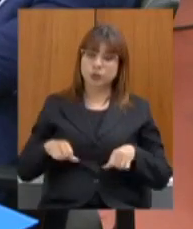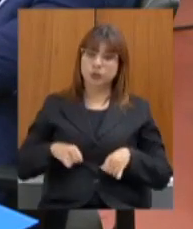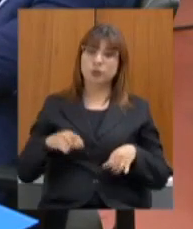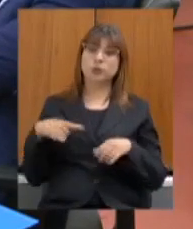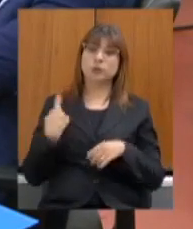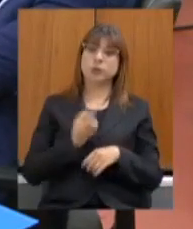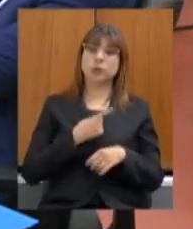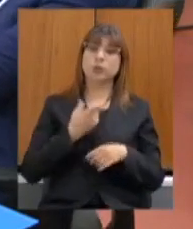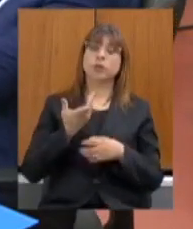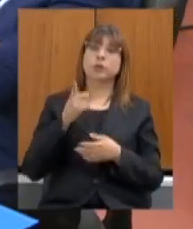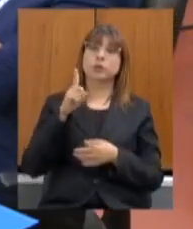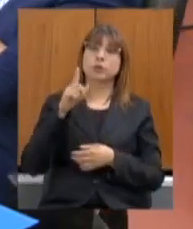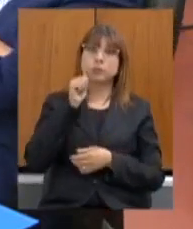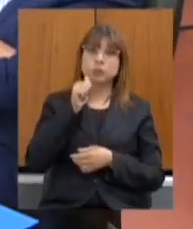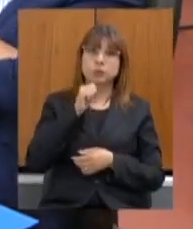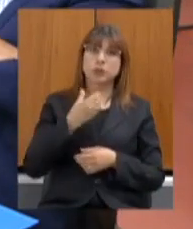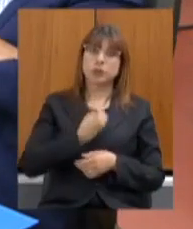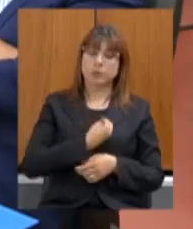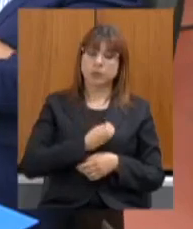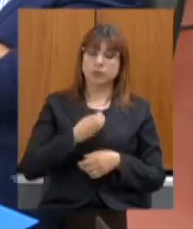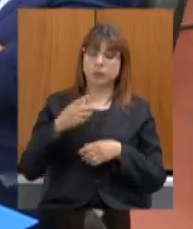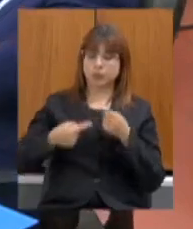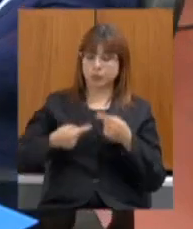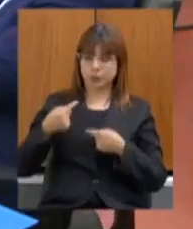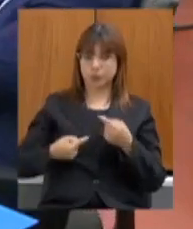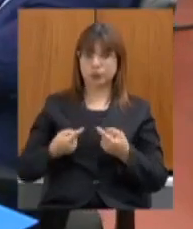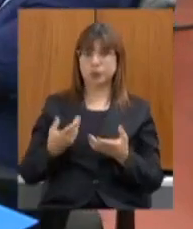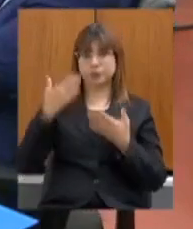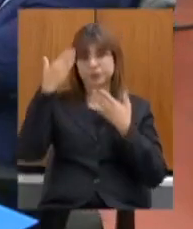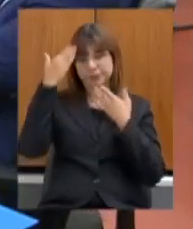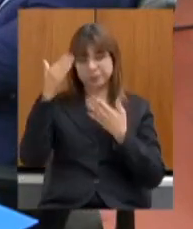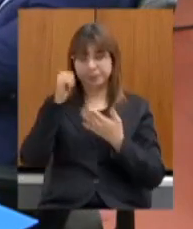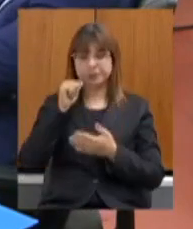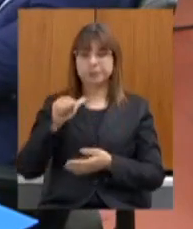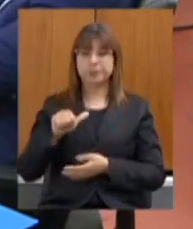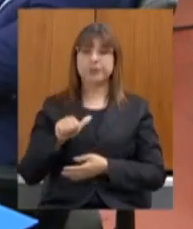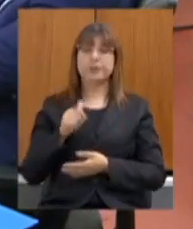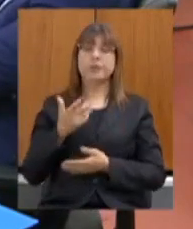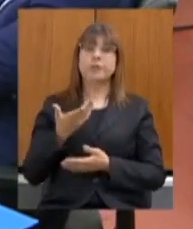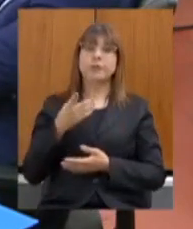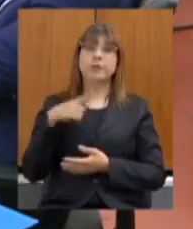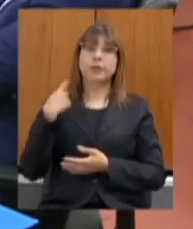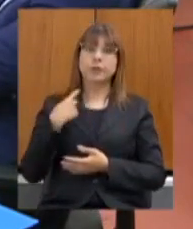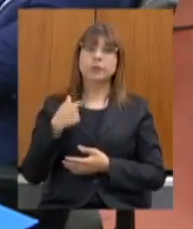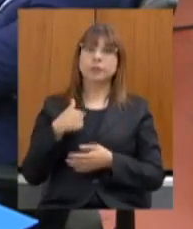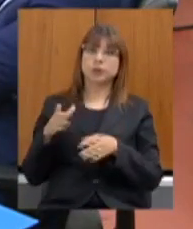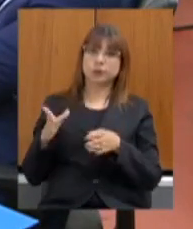Obrigada, desculpa por exceder o tempo. Obrigado, deputada Beatriz. Faço minhas suas palavras.